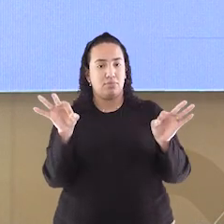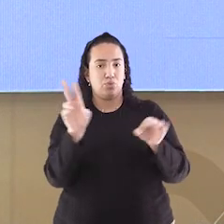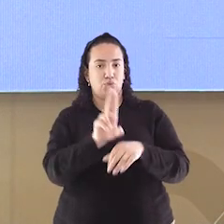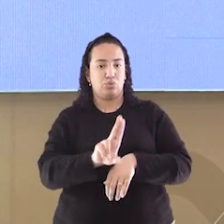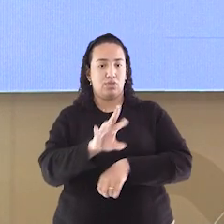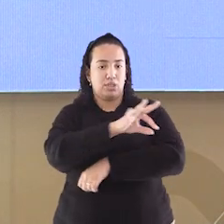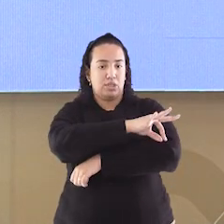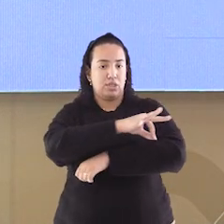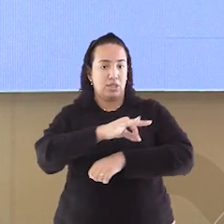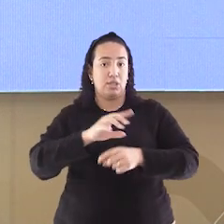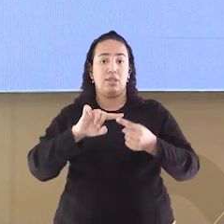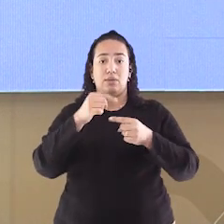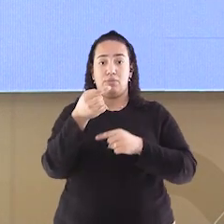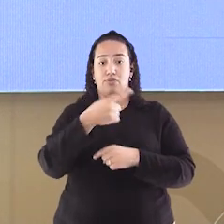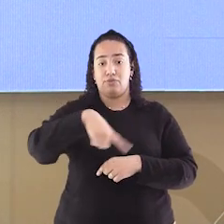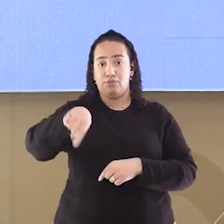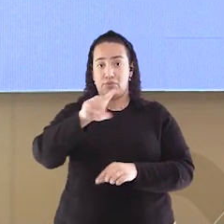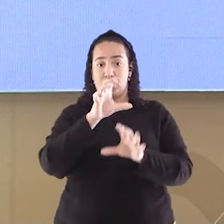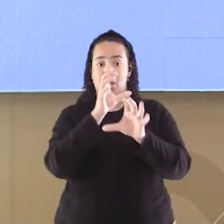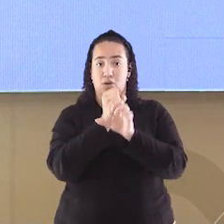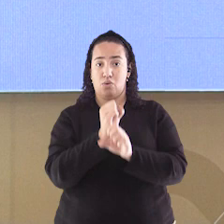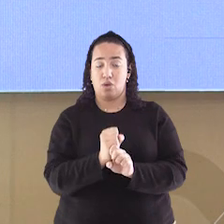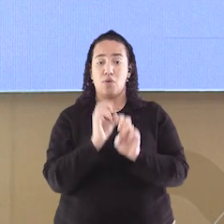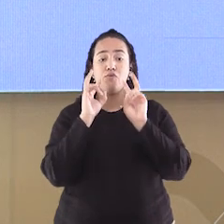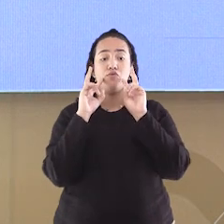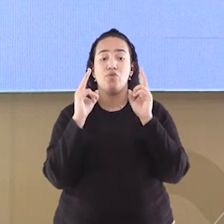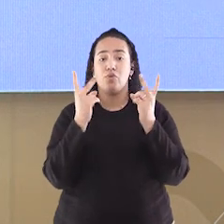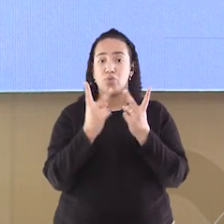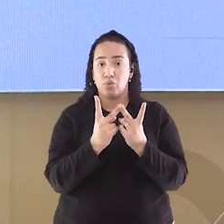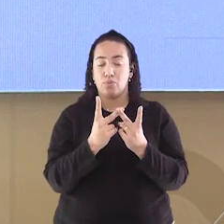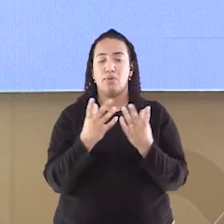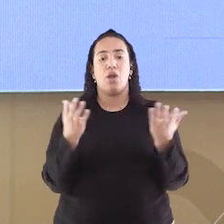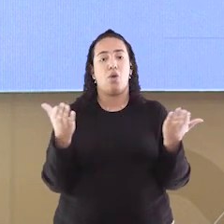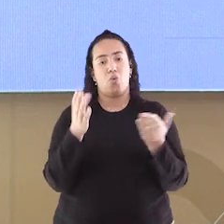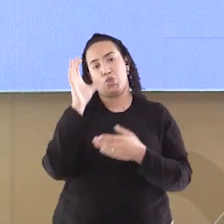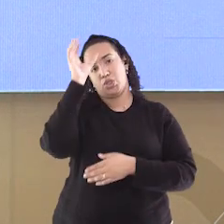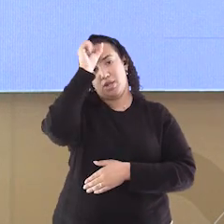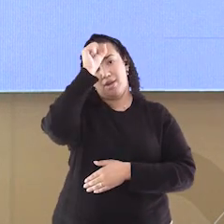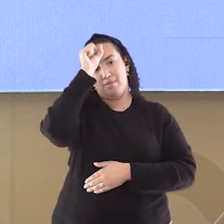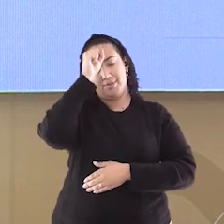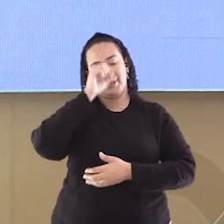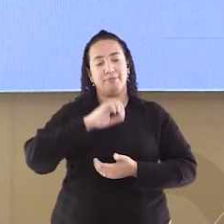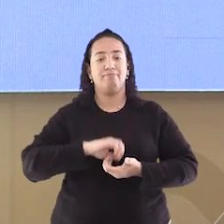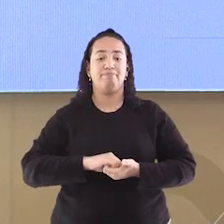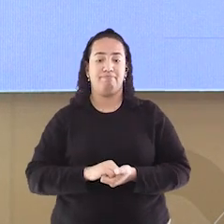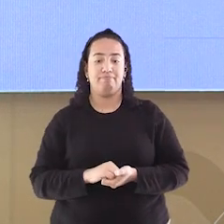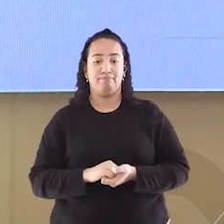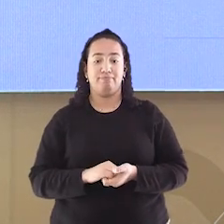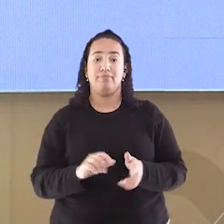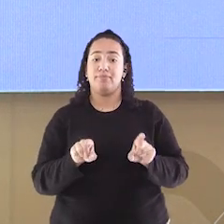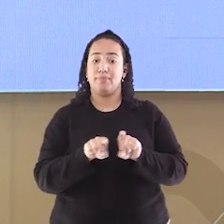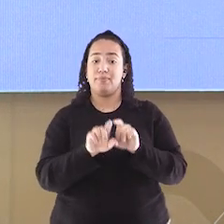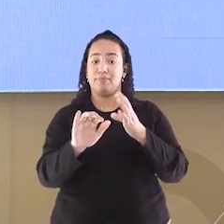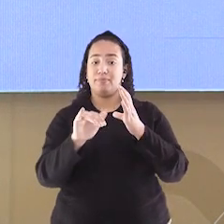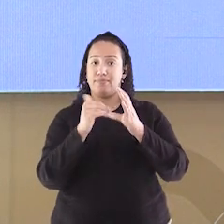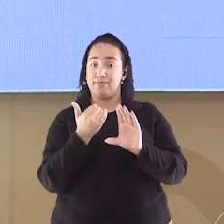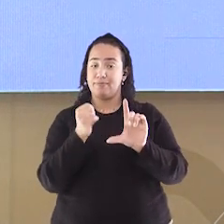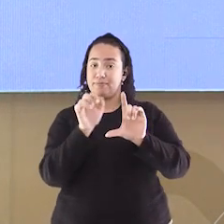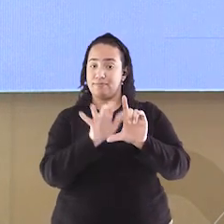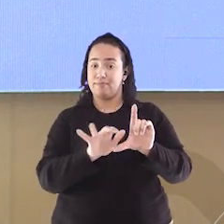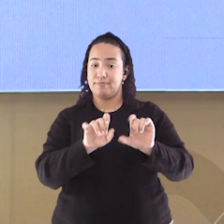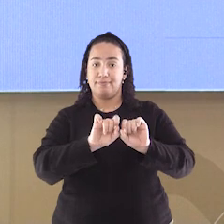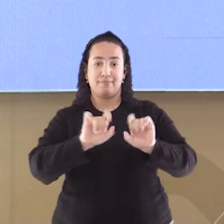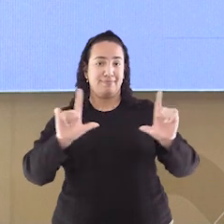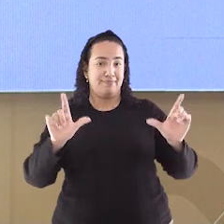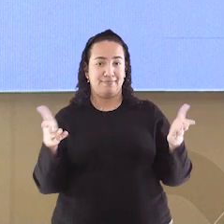Depois disso, calcule seu volume, com base no tudo que você aprendeu na aula de hoje. E nos envie para esse QR Code